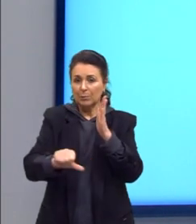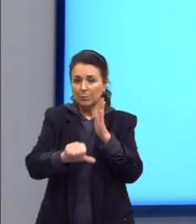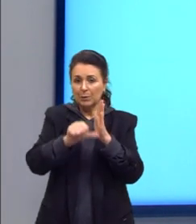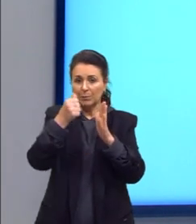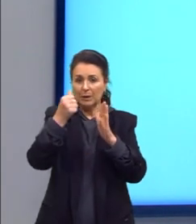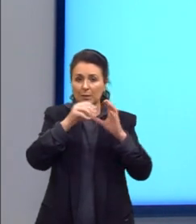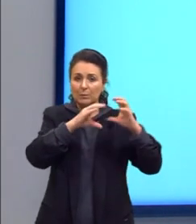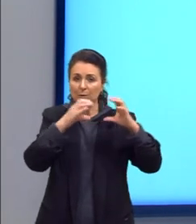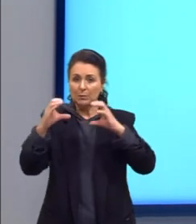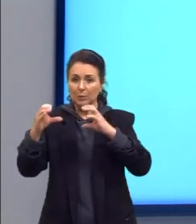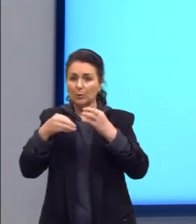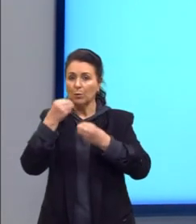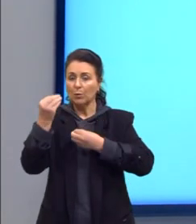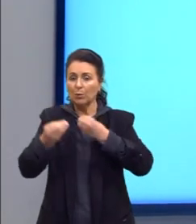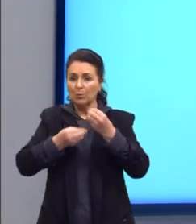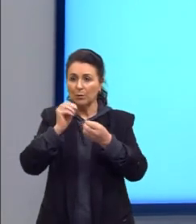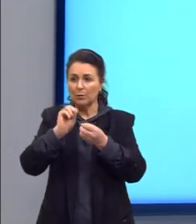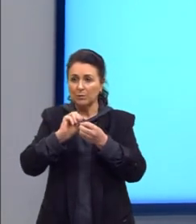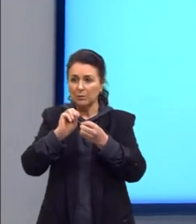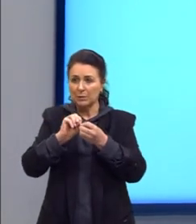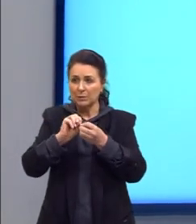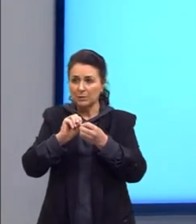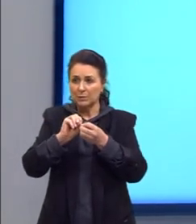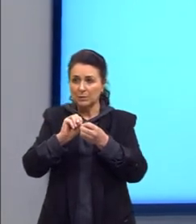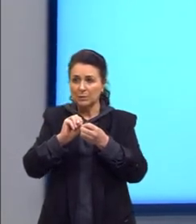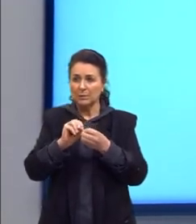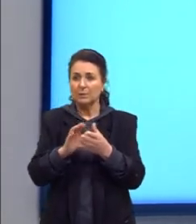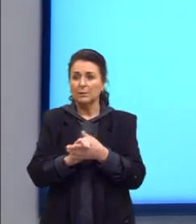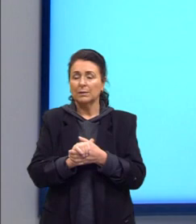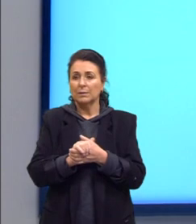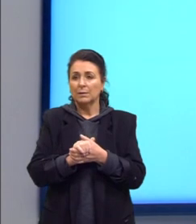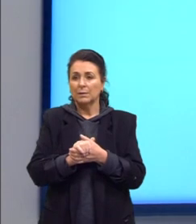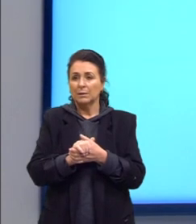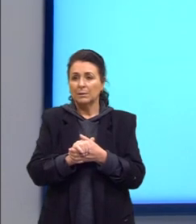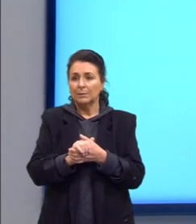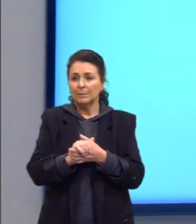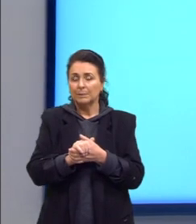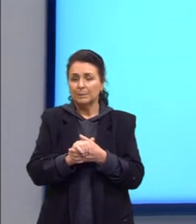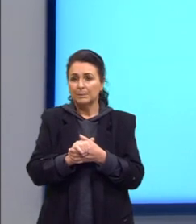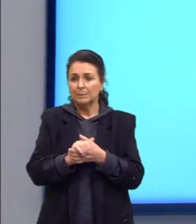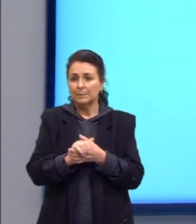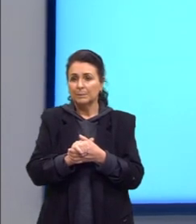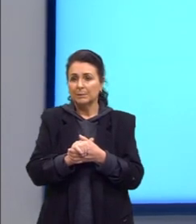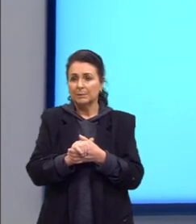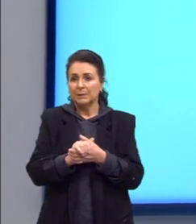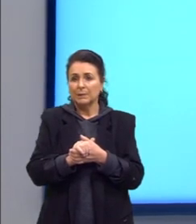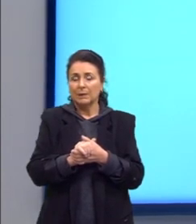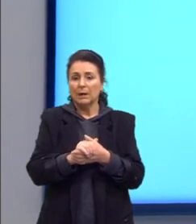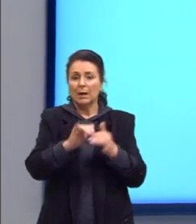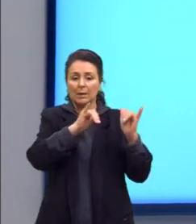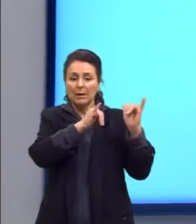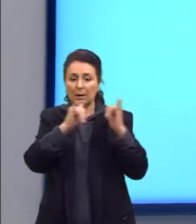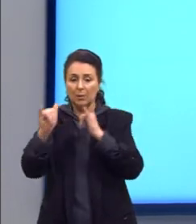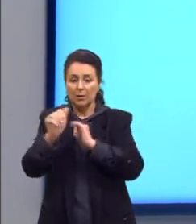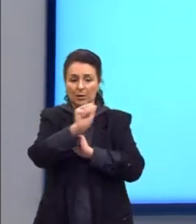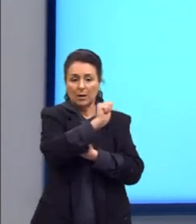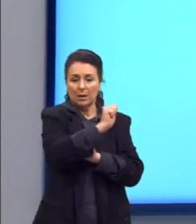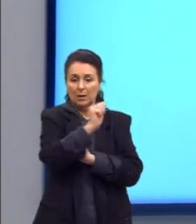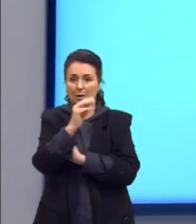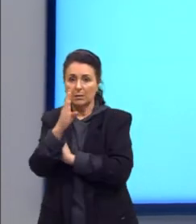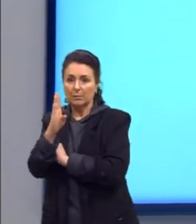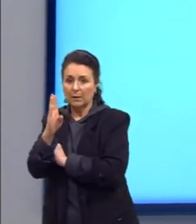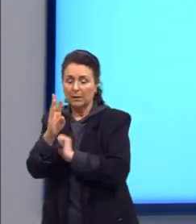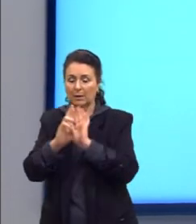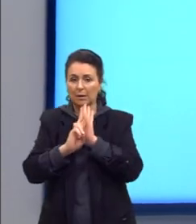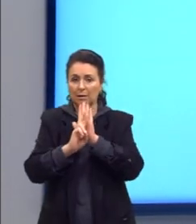circuito como é que a gente faz acredito que a gente só vai conseguir resolver esse primeiro aqui tá e a gente tenha corrente de ar para bem então a gente